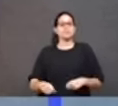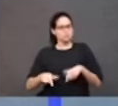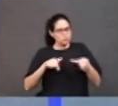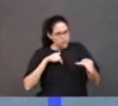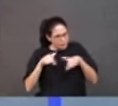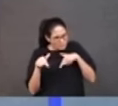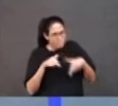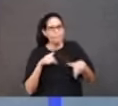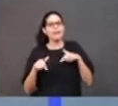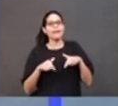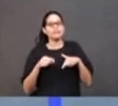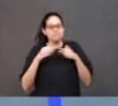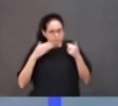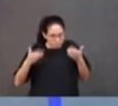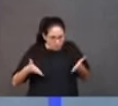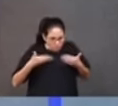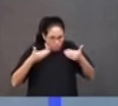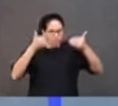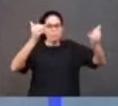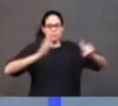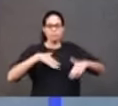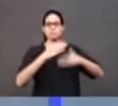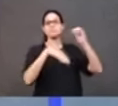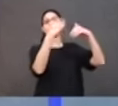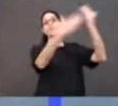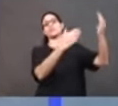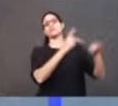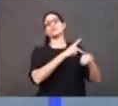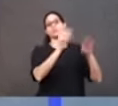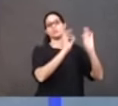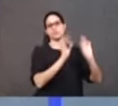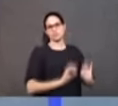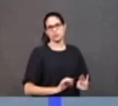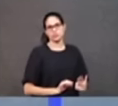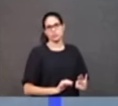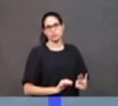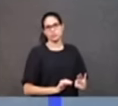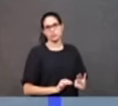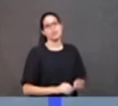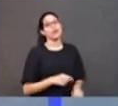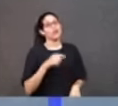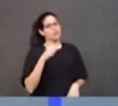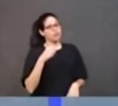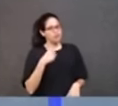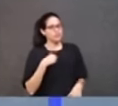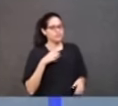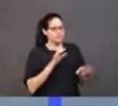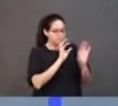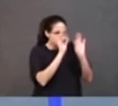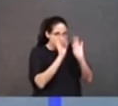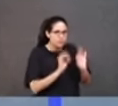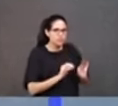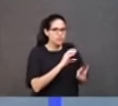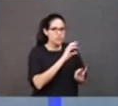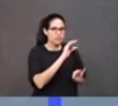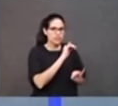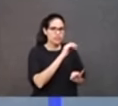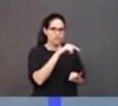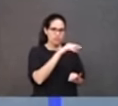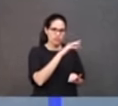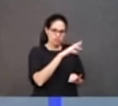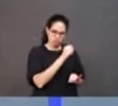para o sucesso desses programas de pós-graduação. Os projetos CT Infra na gestão anterior foram executados,